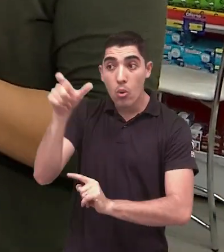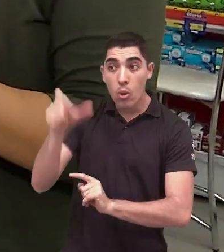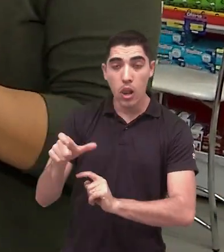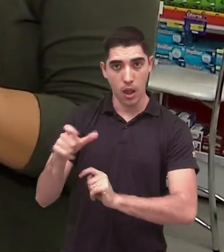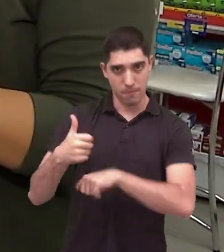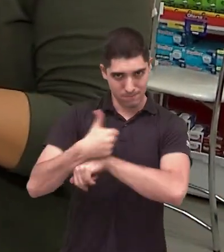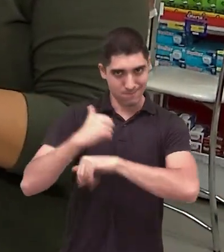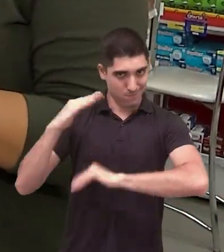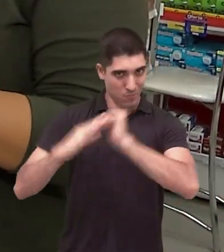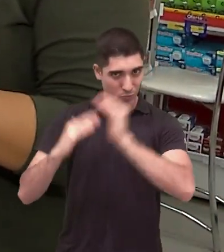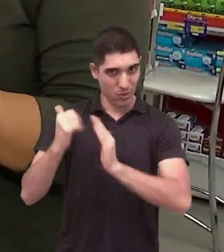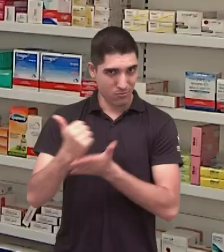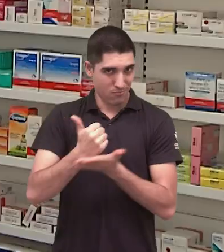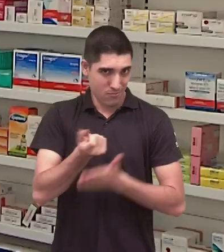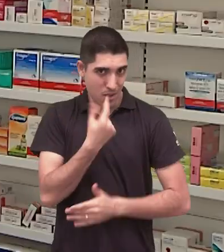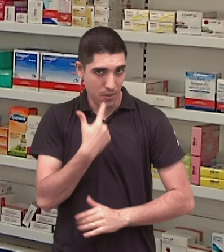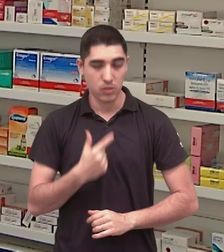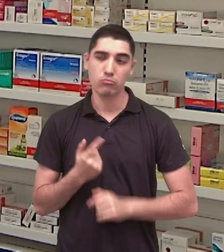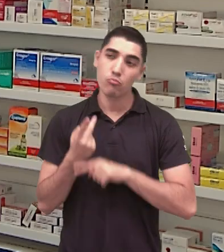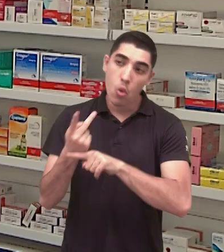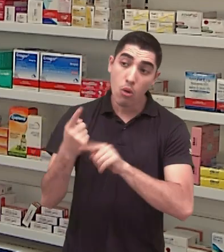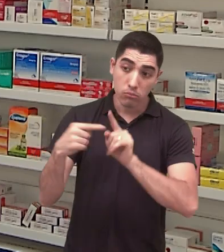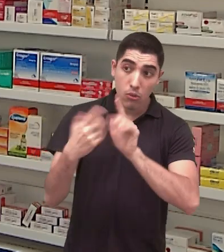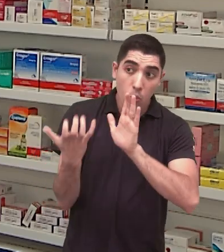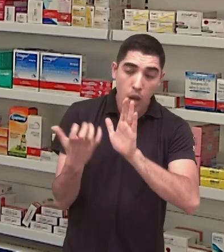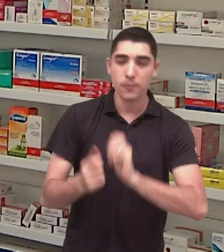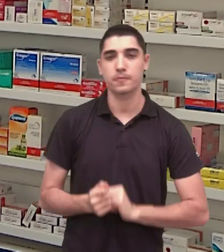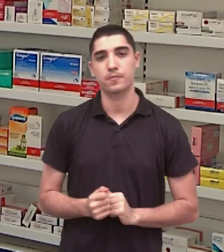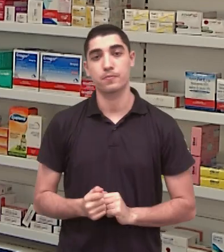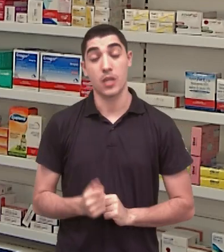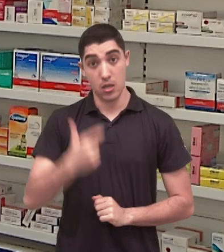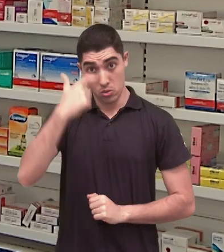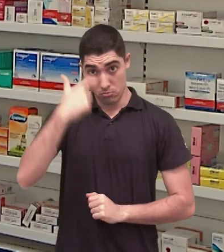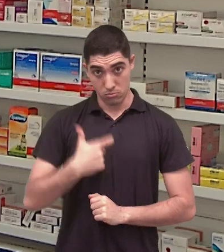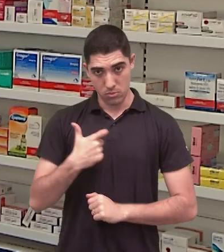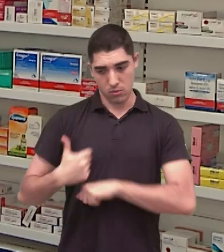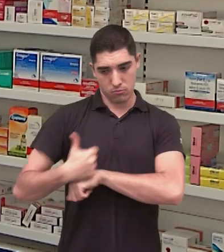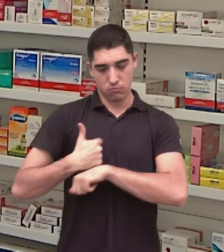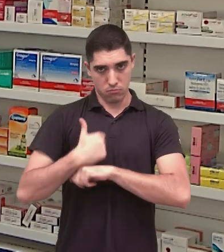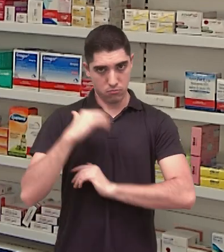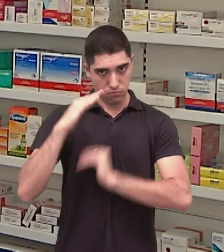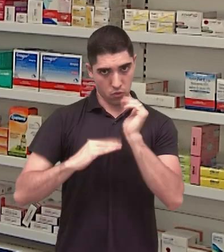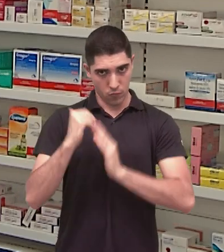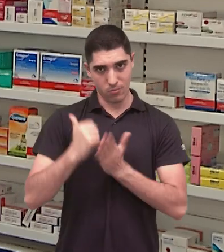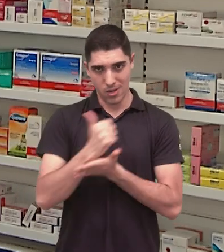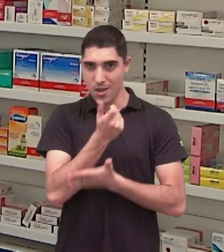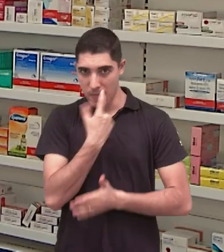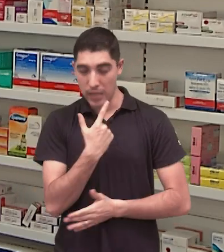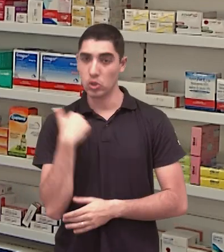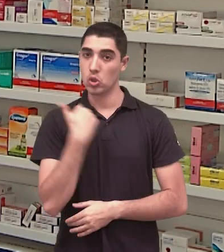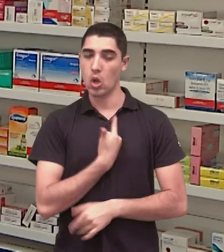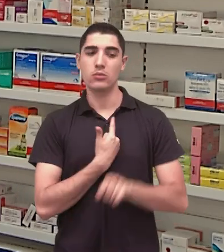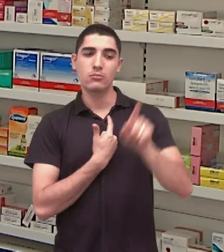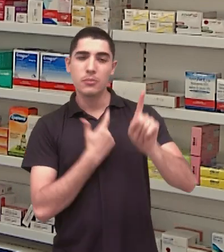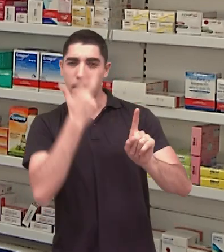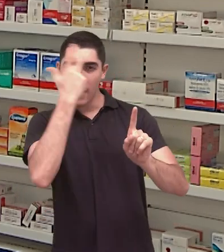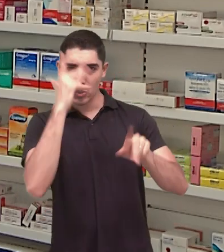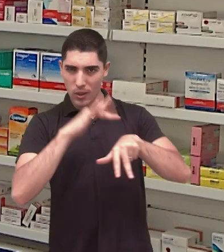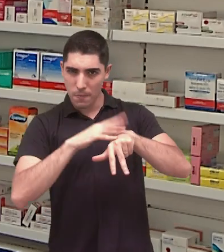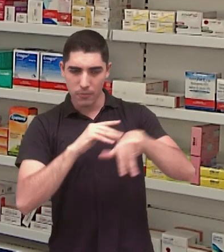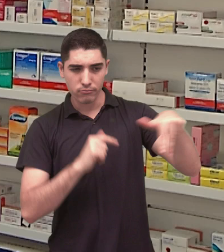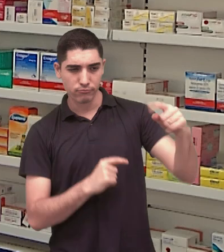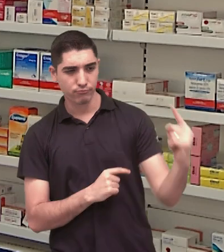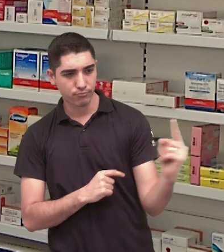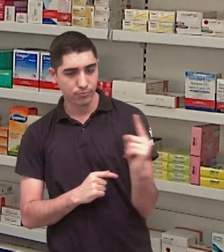procurar a presença de um farmacêutico. É importante a gente frisar que a presença do farmacêutico é justamente para isso, que a gente possa tirar a dúvida